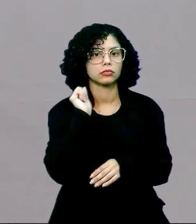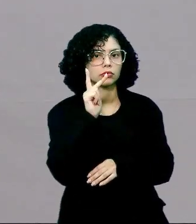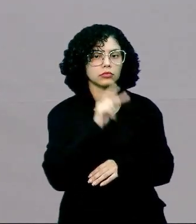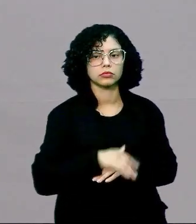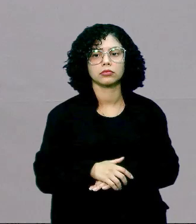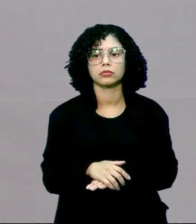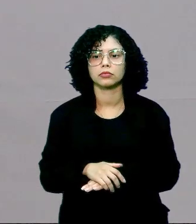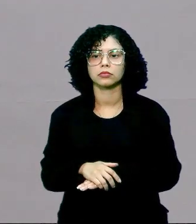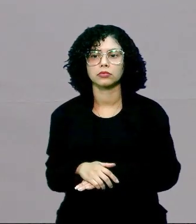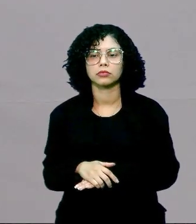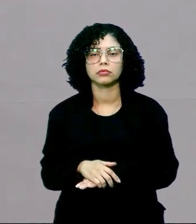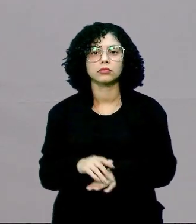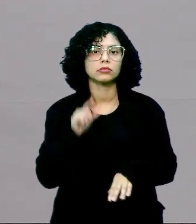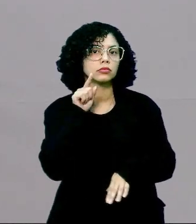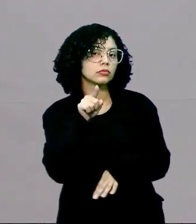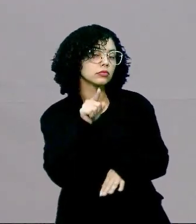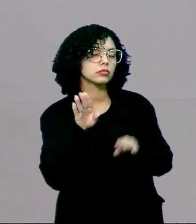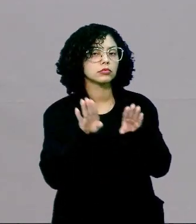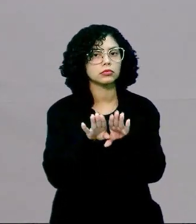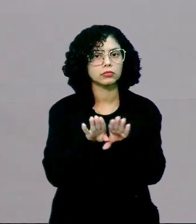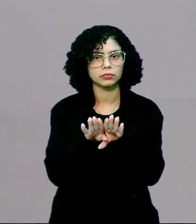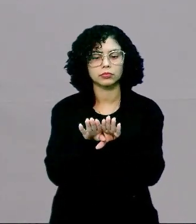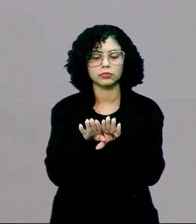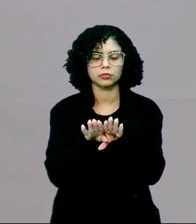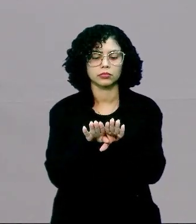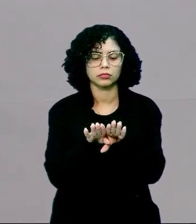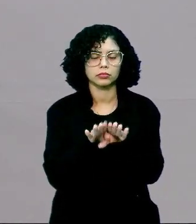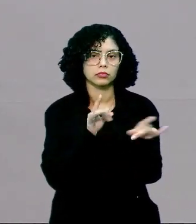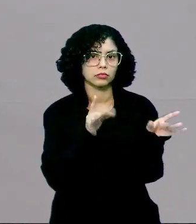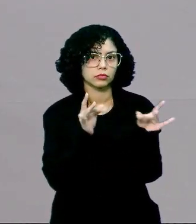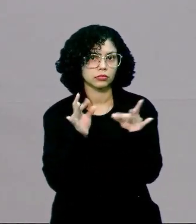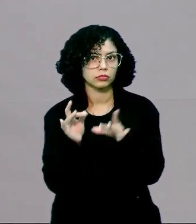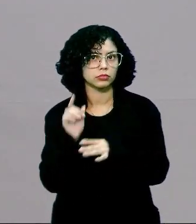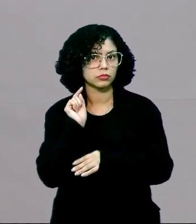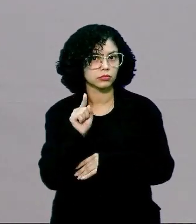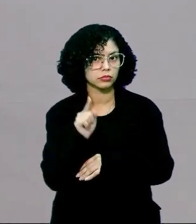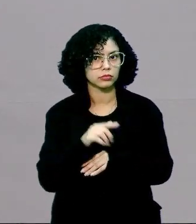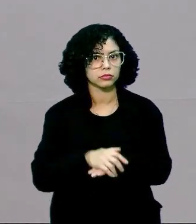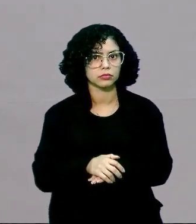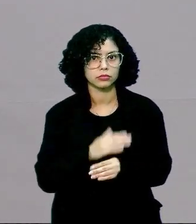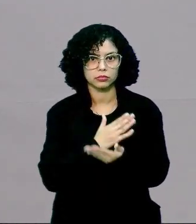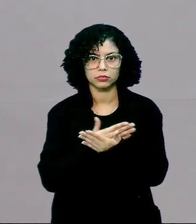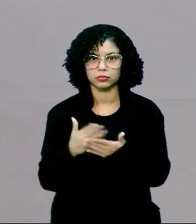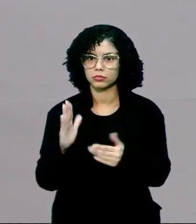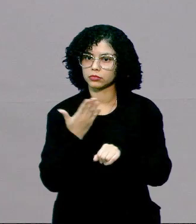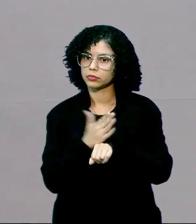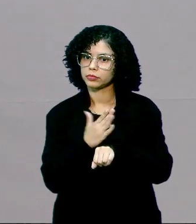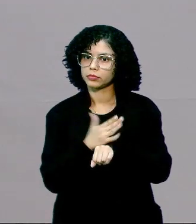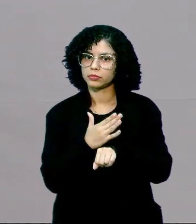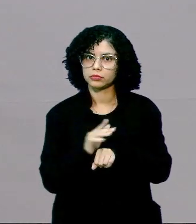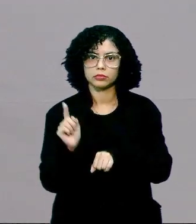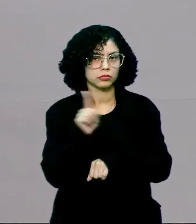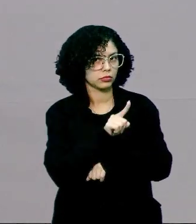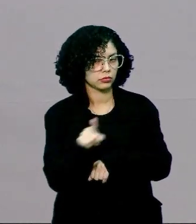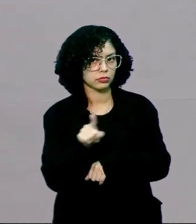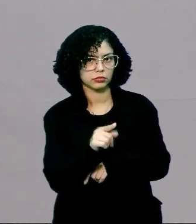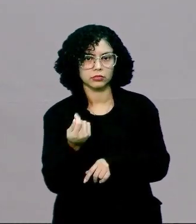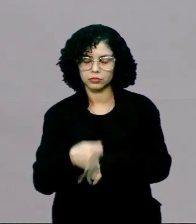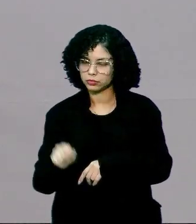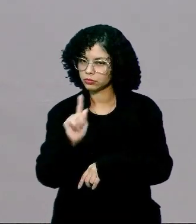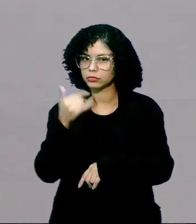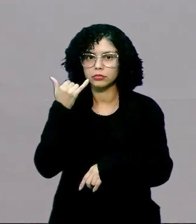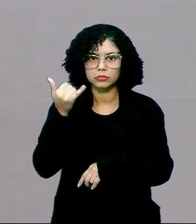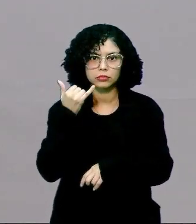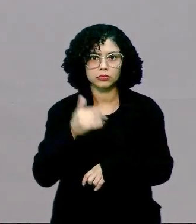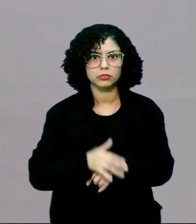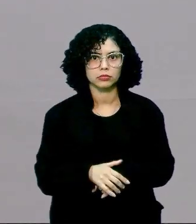ok? E você, nesse caso, uma dica é você começar a praticar a não dependência desse tipo